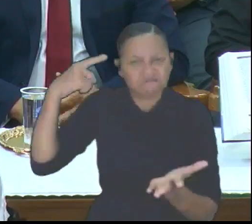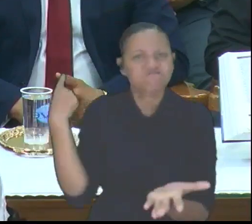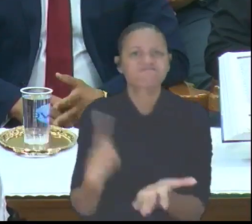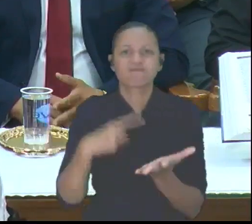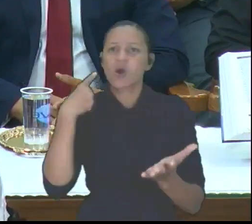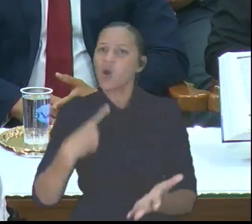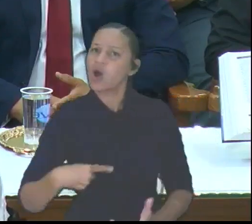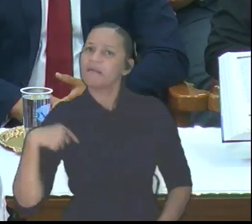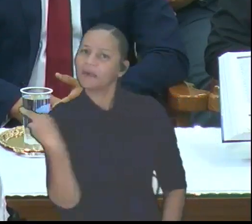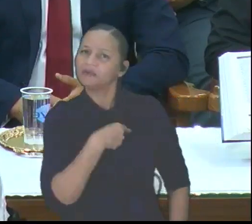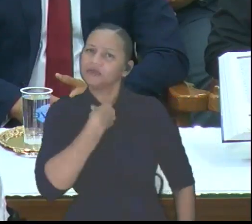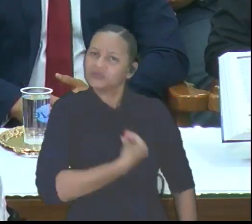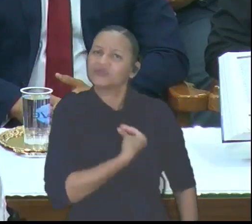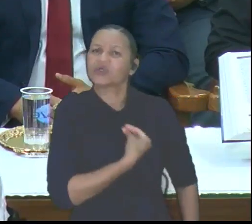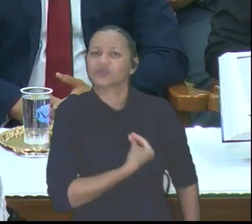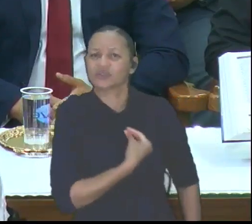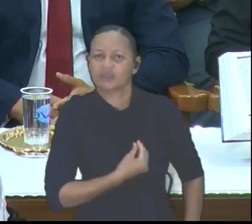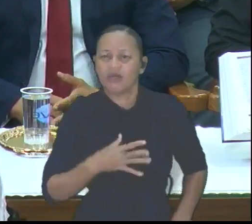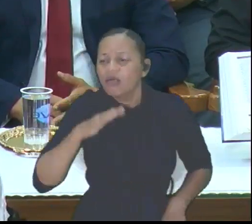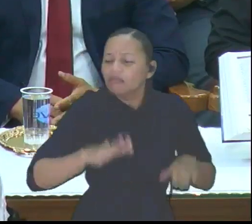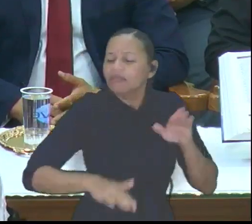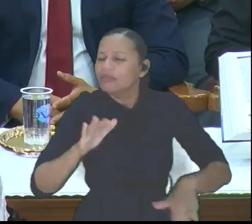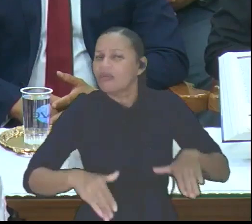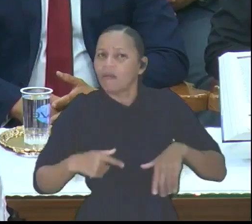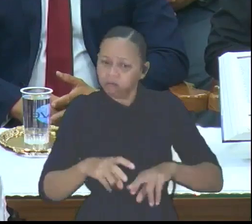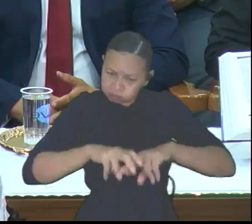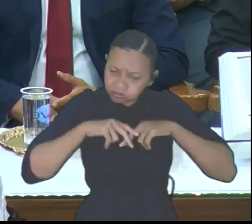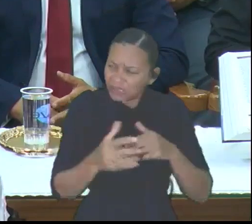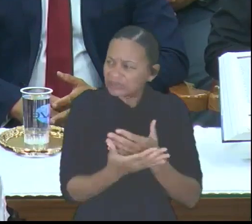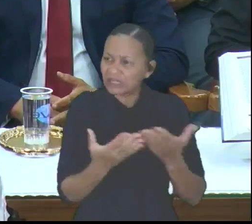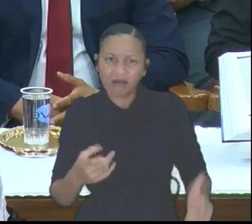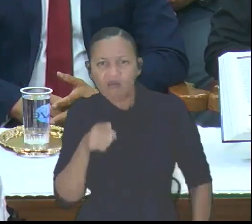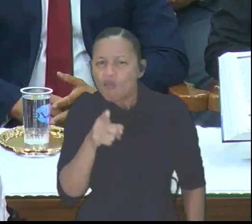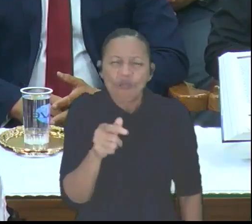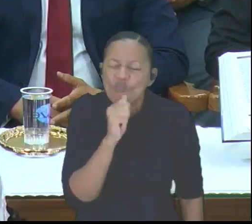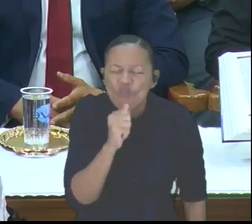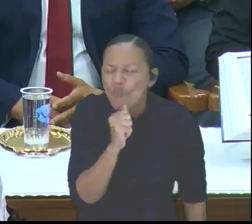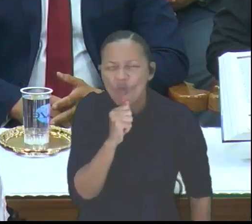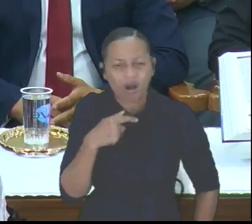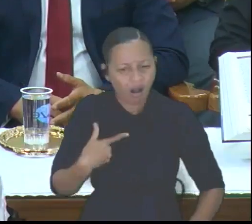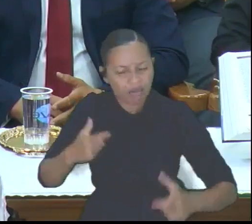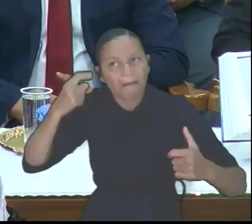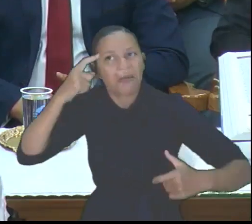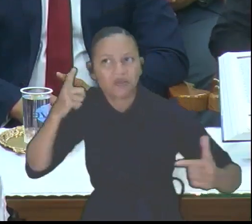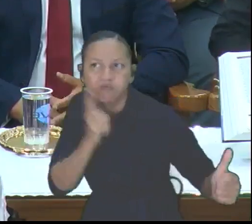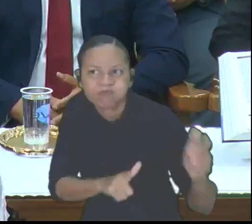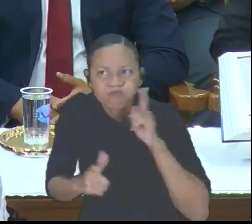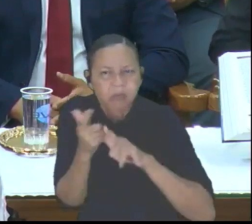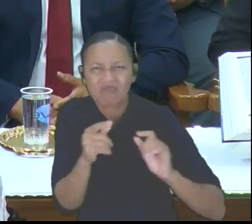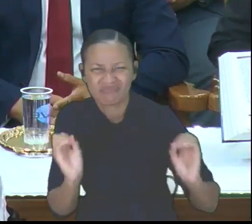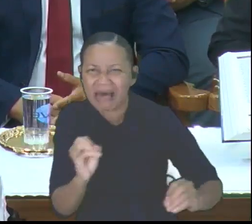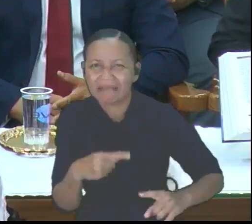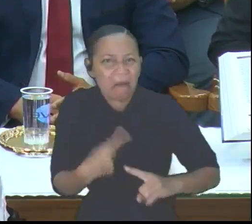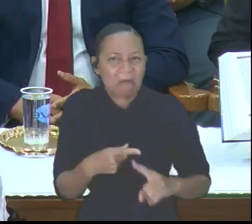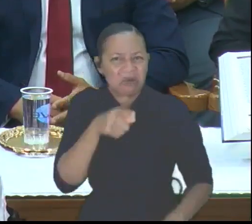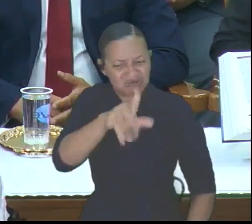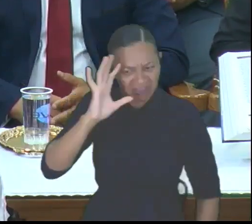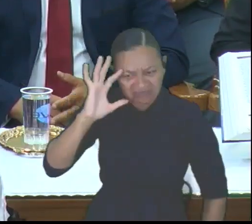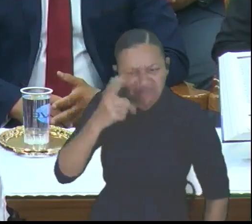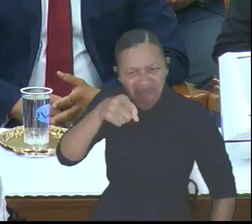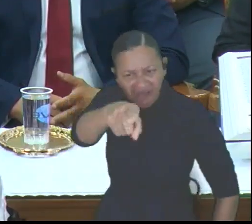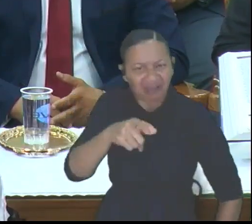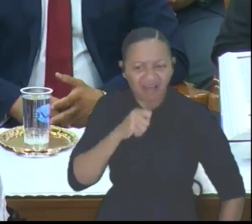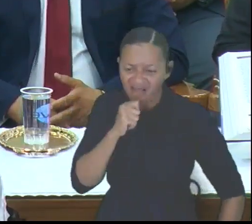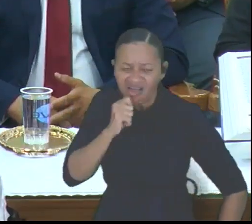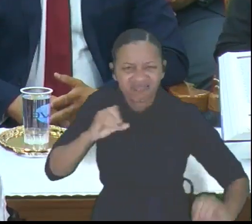estabeleceu para as nossas vidas. Talvez seja por isso que você ainda não chegou onde pensou que ia chegar. Talvez seja por isso